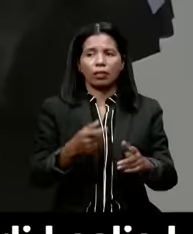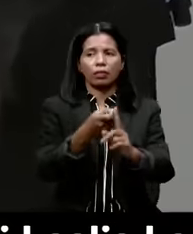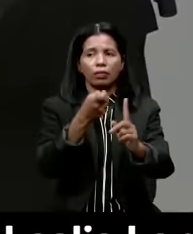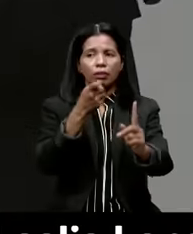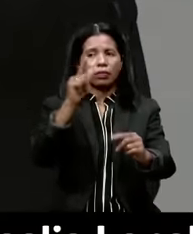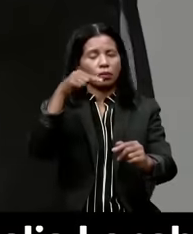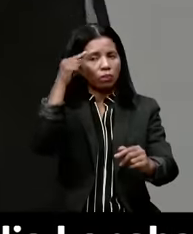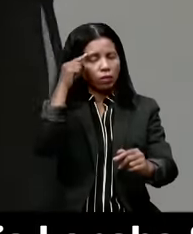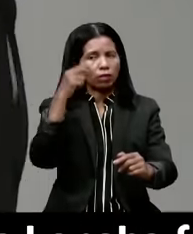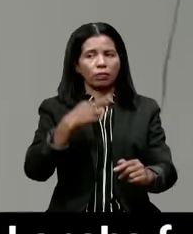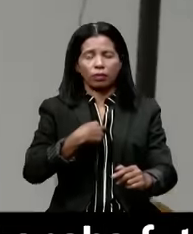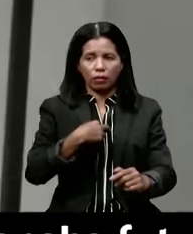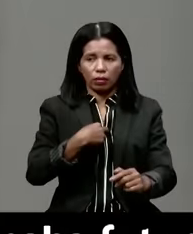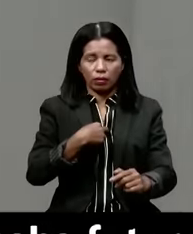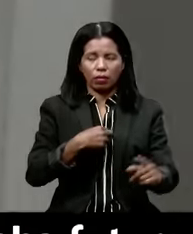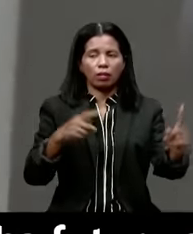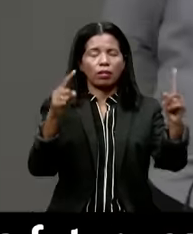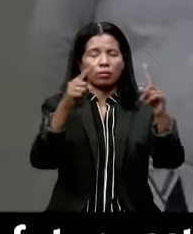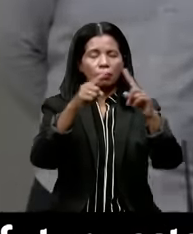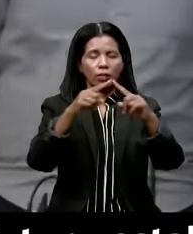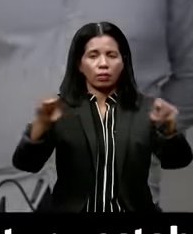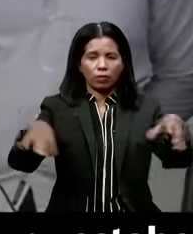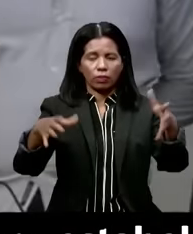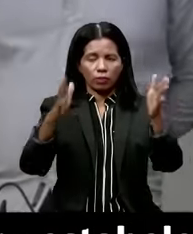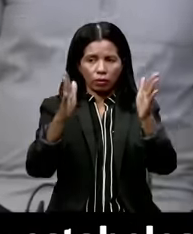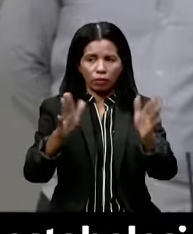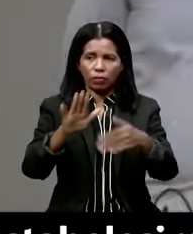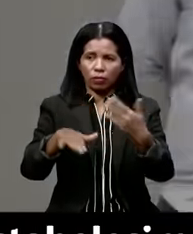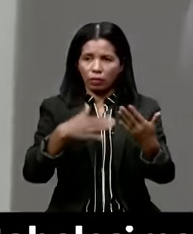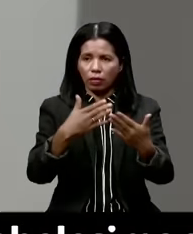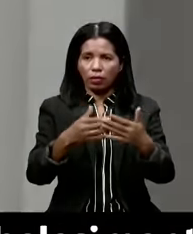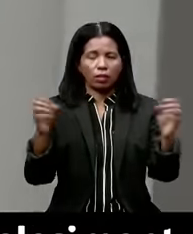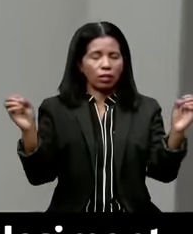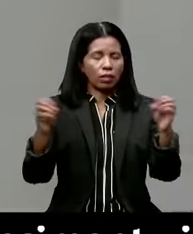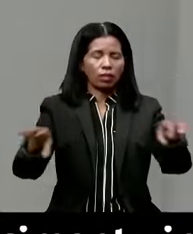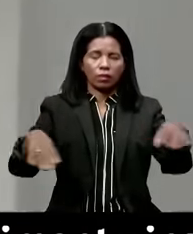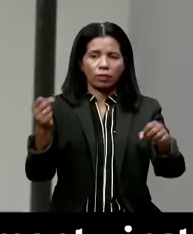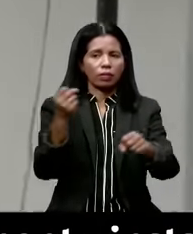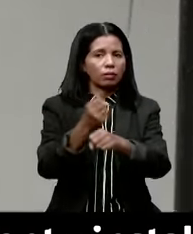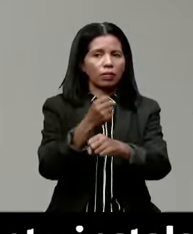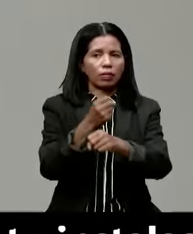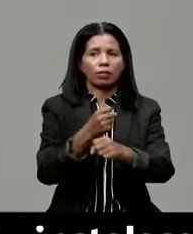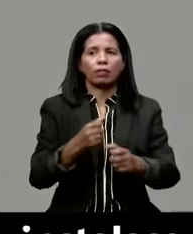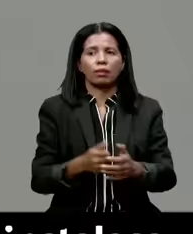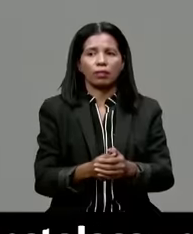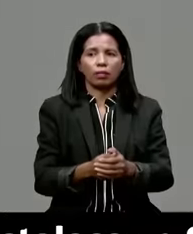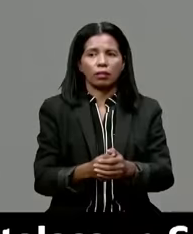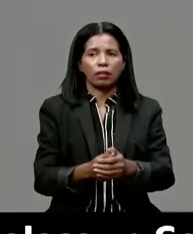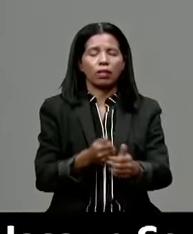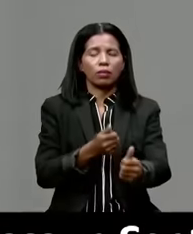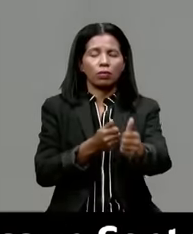governo rasi, batou funcionar xira, na duha casa, atu